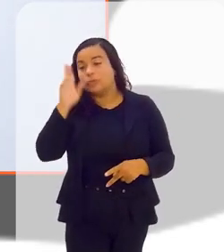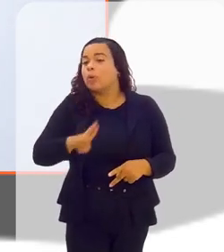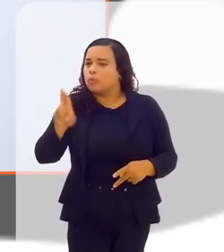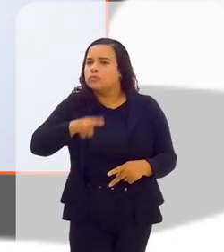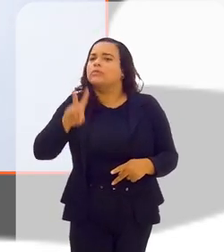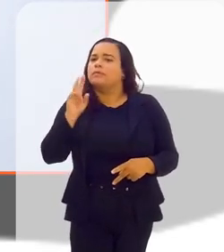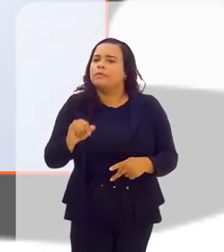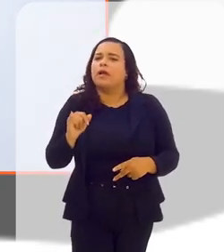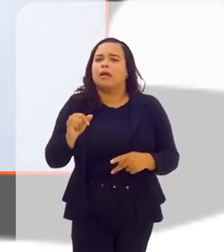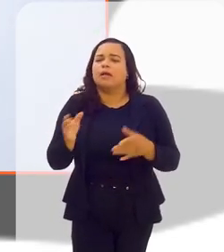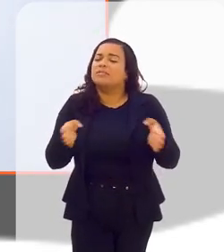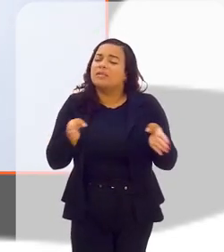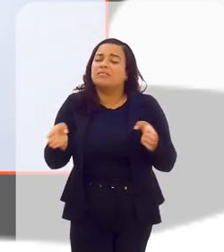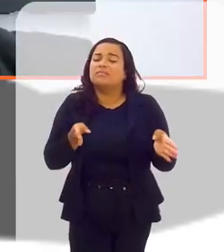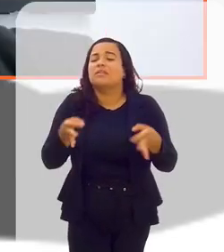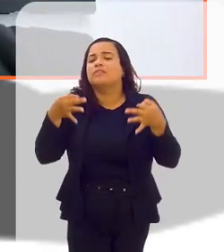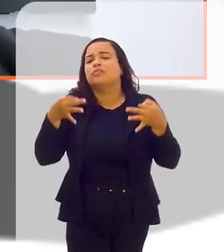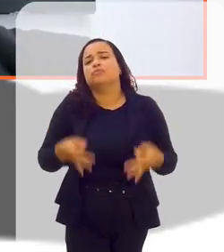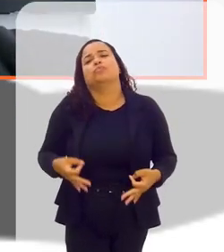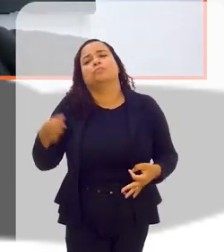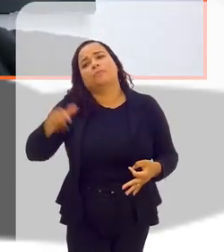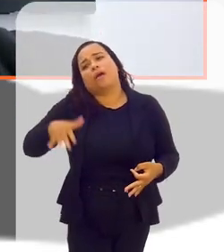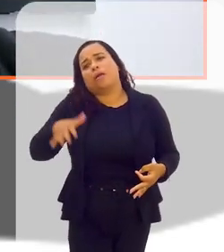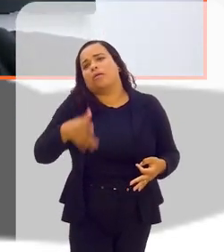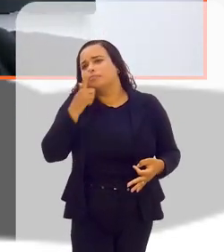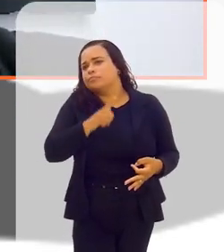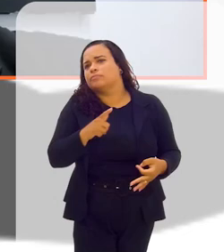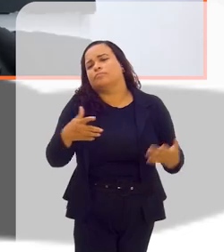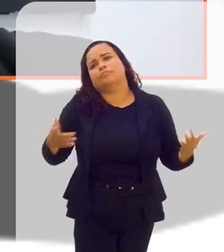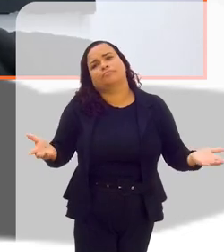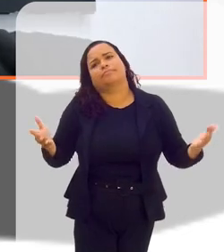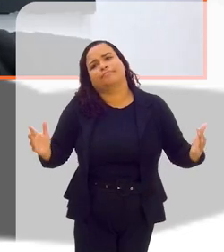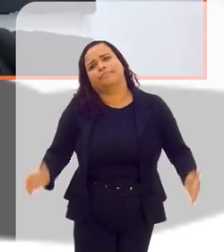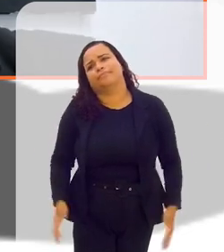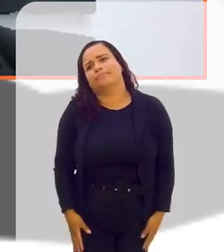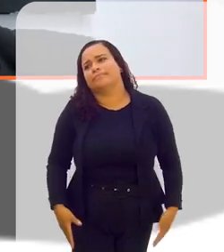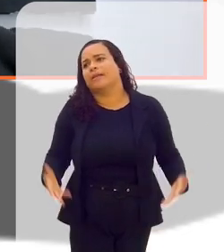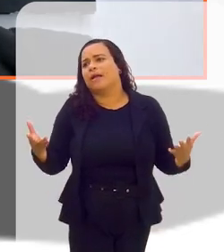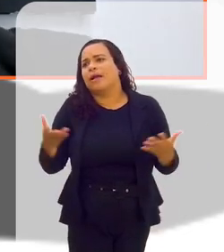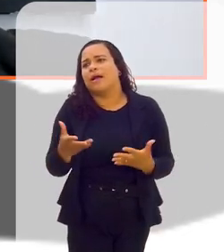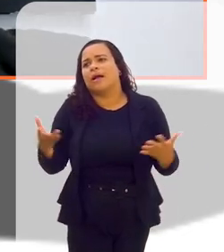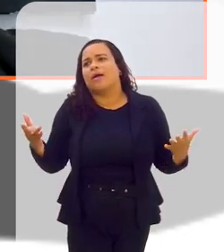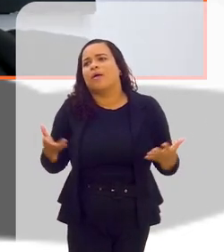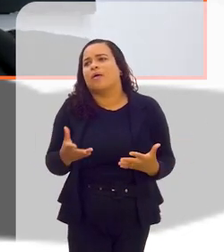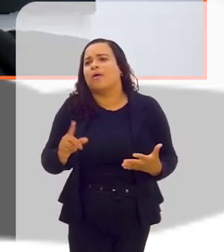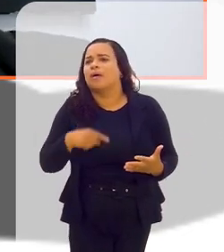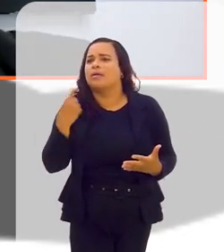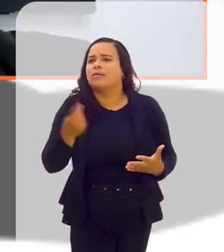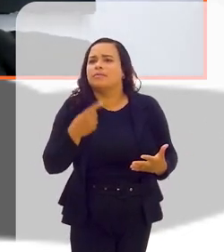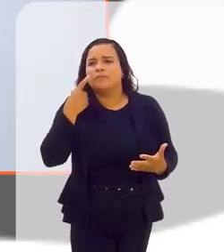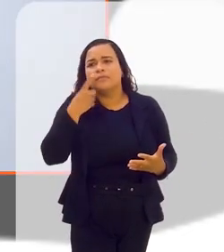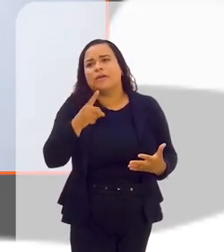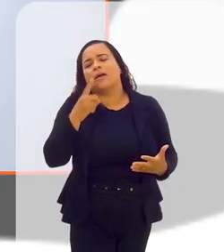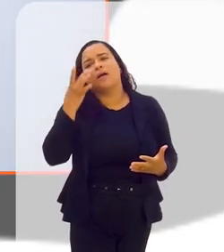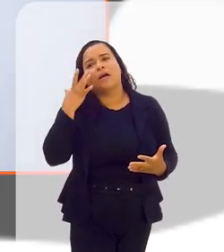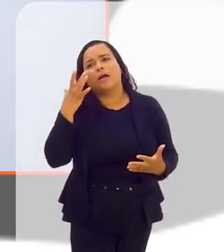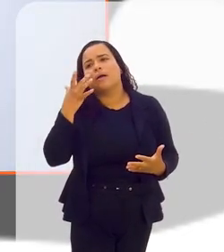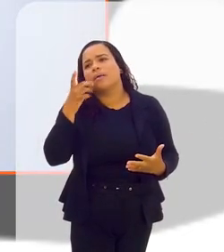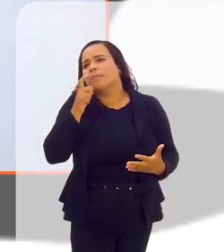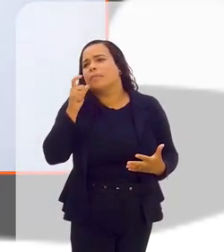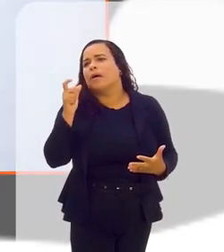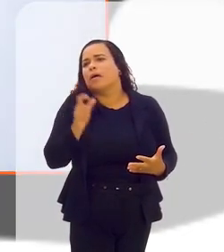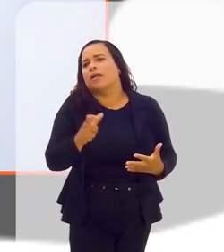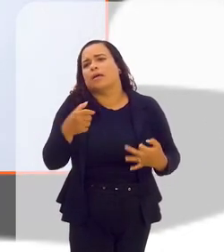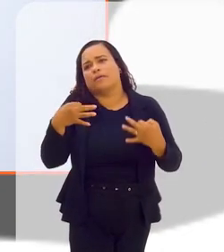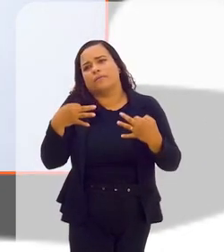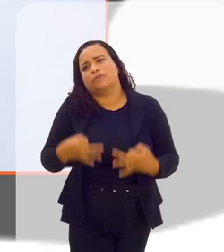consumidor final de modo muito acessível, E justo, objetivo. né? Olha que bacana. Poxa vida, olha, Não é, agora não que a é, gente não é, não é esquentou. certa a palavra justo,